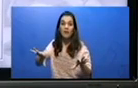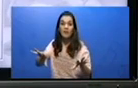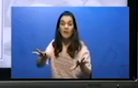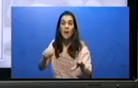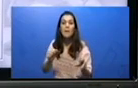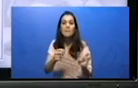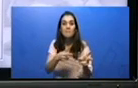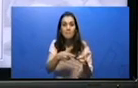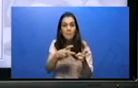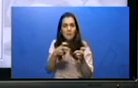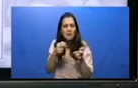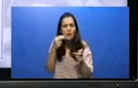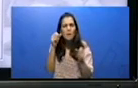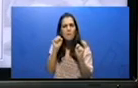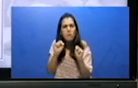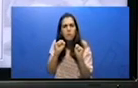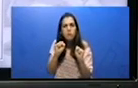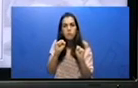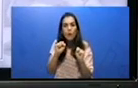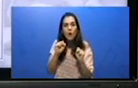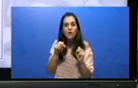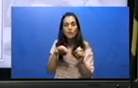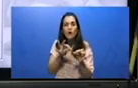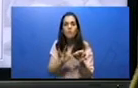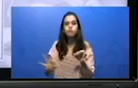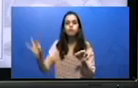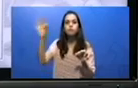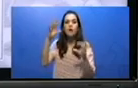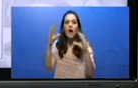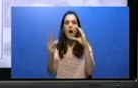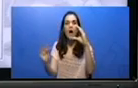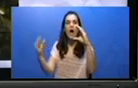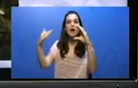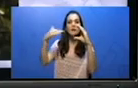sejam direcionados diretamente até as células.